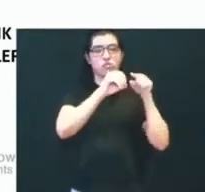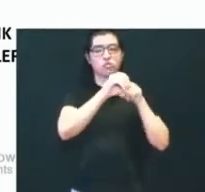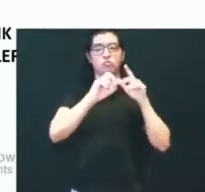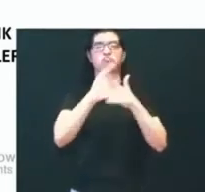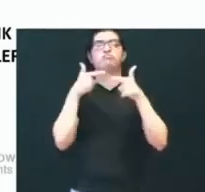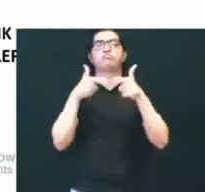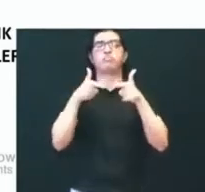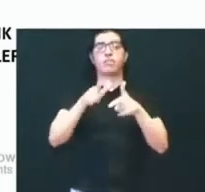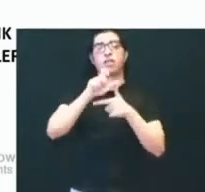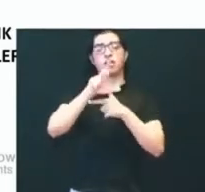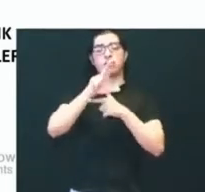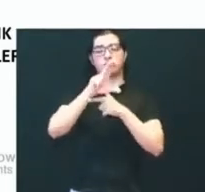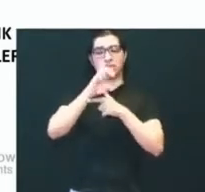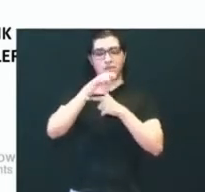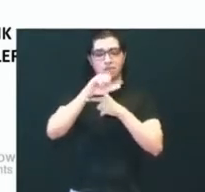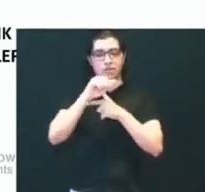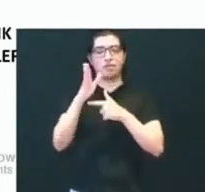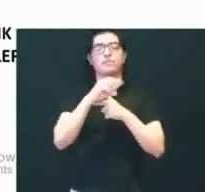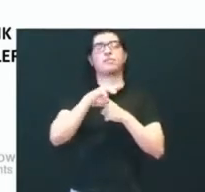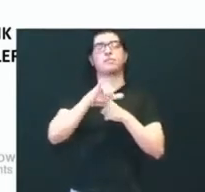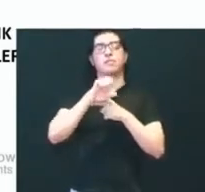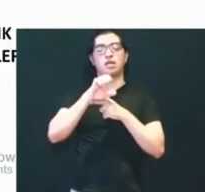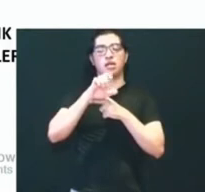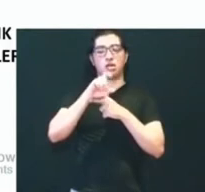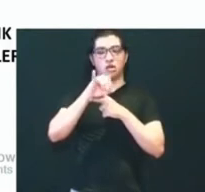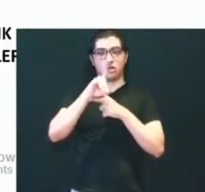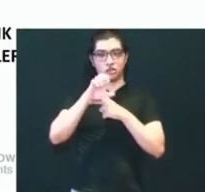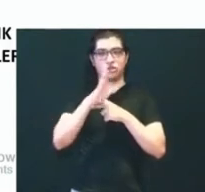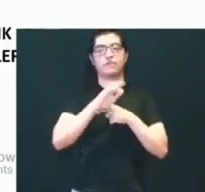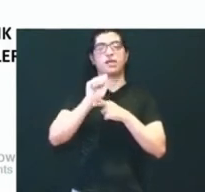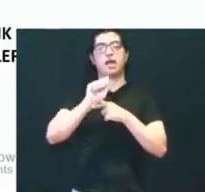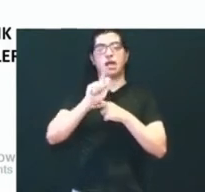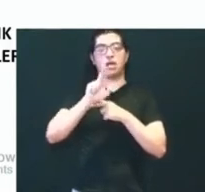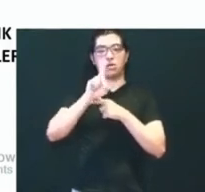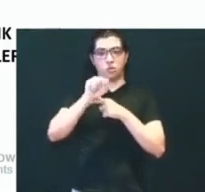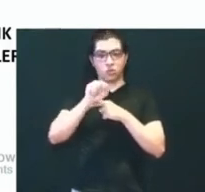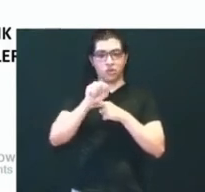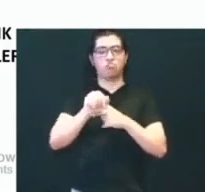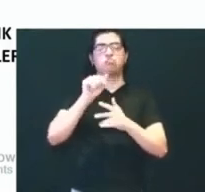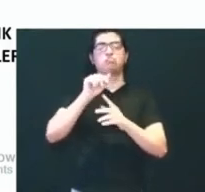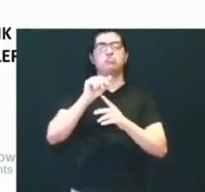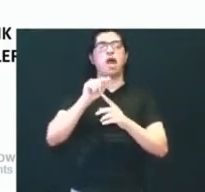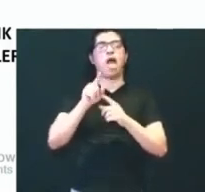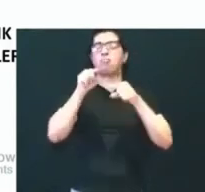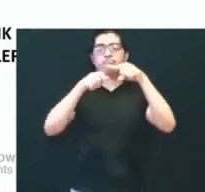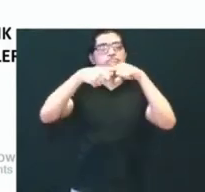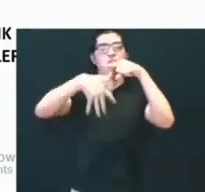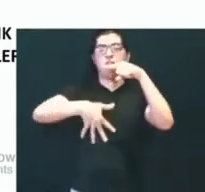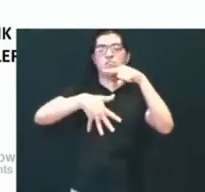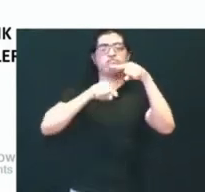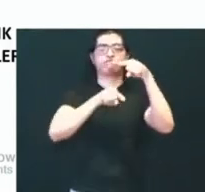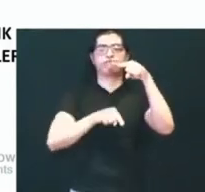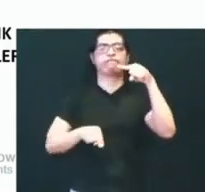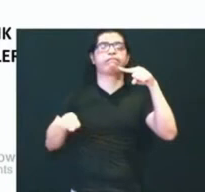leucemia mieloide aguda. Existem vários subtipos de leucemia mieloide aguda, mas, de uma